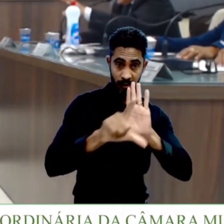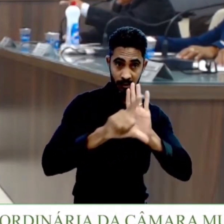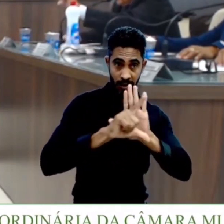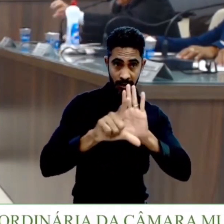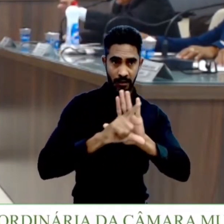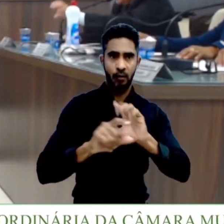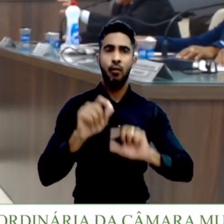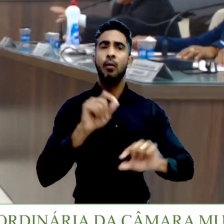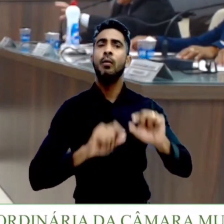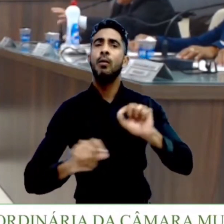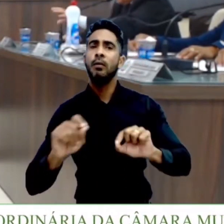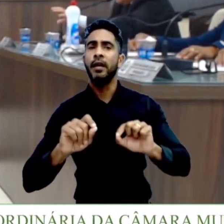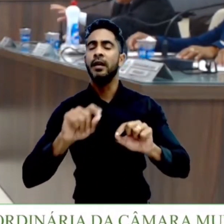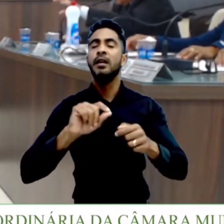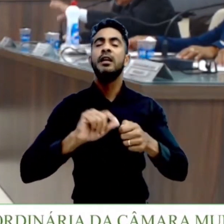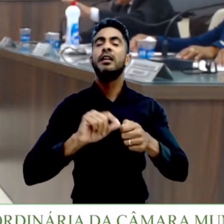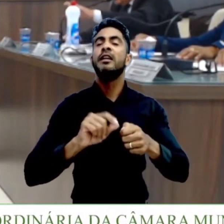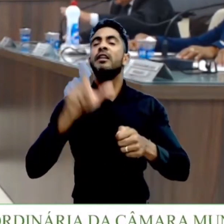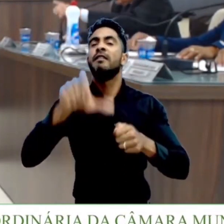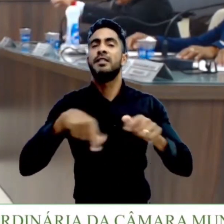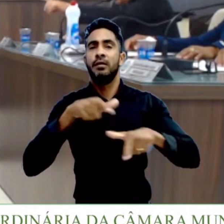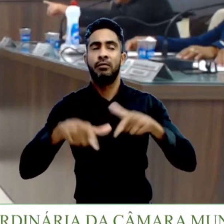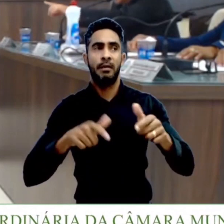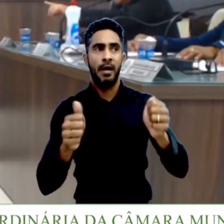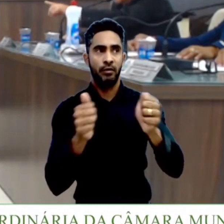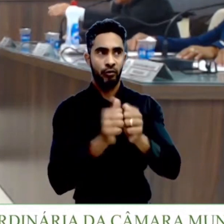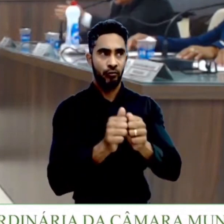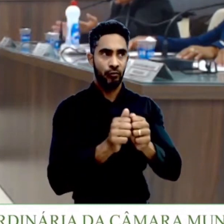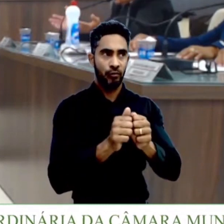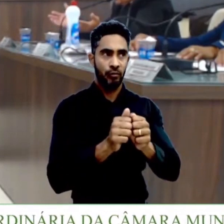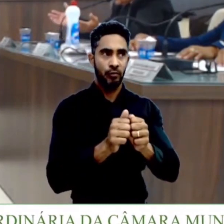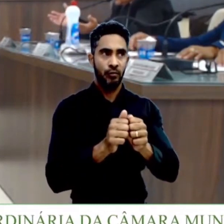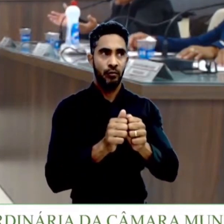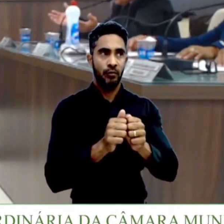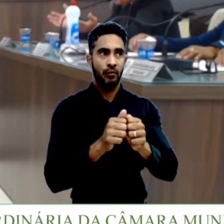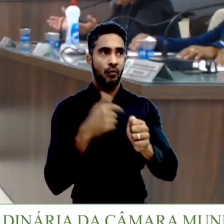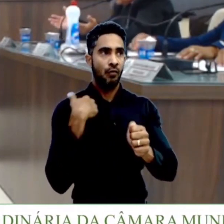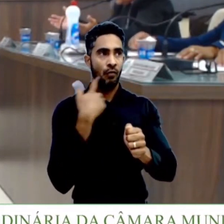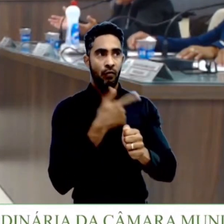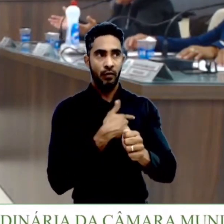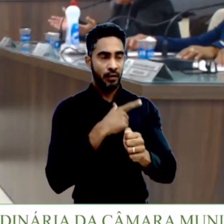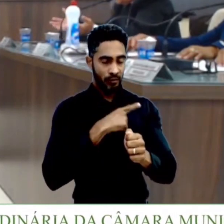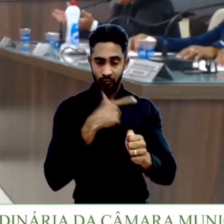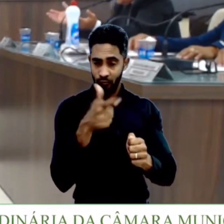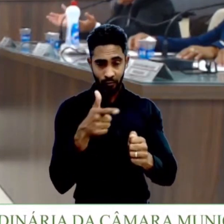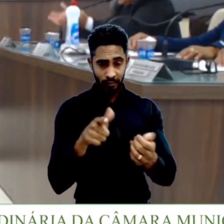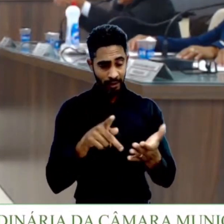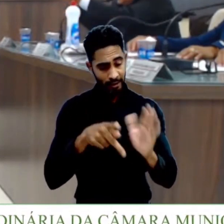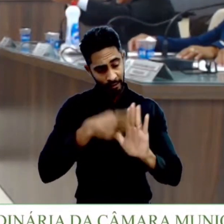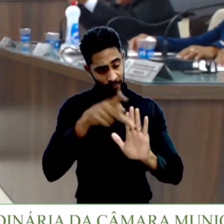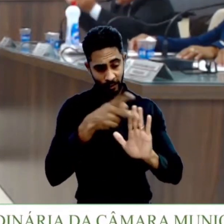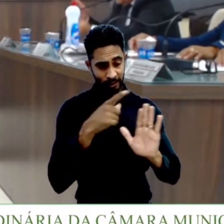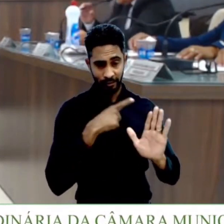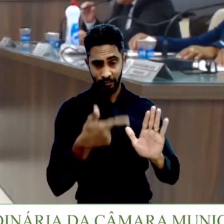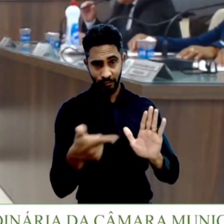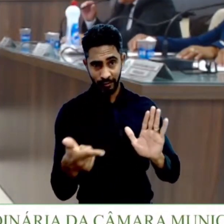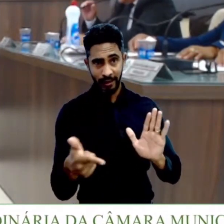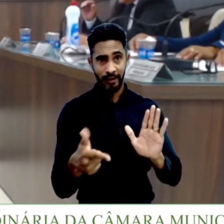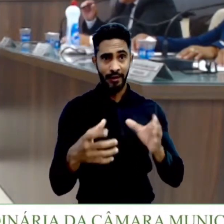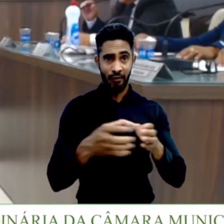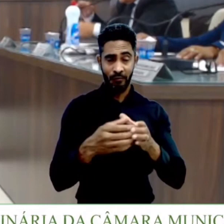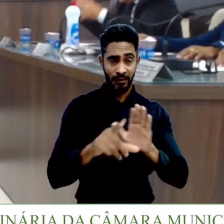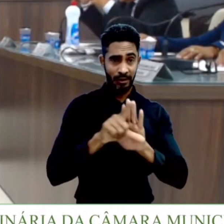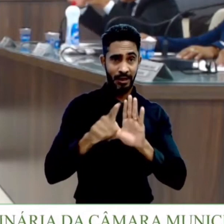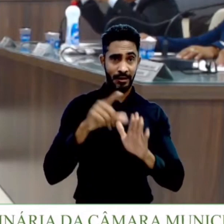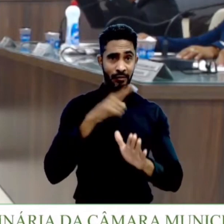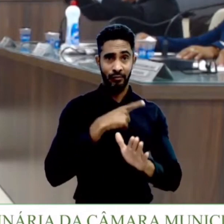Então, quem vai fazer esse trabalho aí junto com vocês... Nós não recebemos nem o projeto ainda, eu não li nada, a Comissão de Legislação não leu